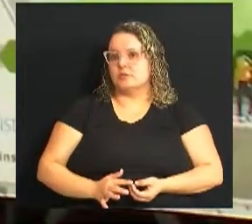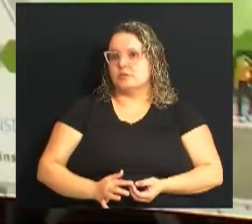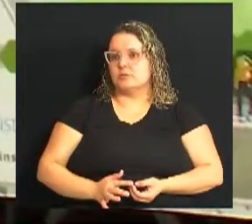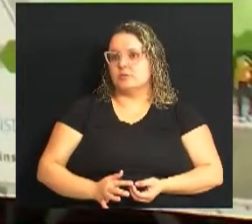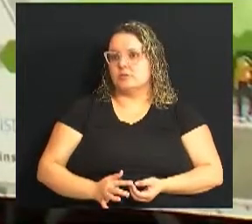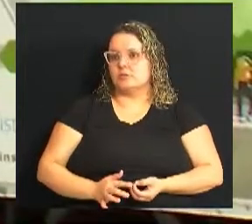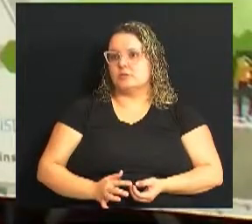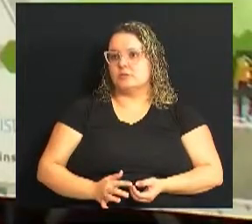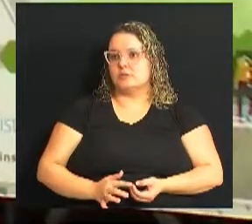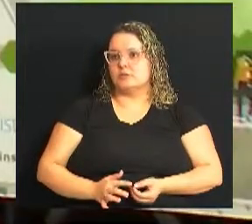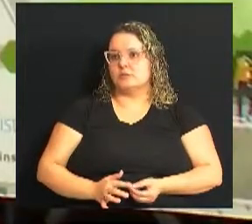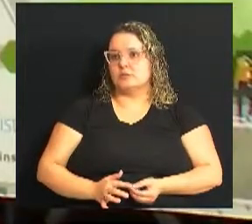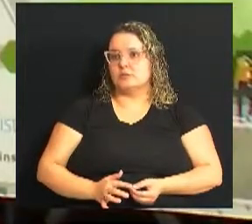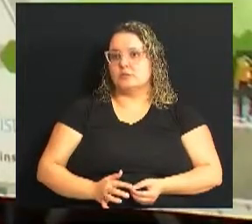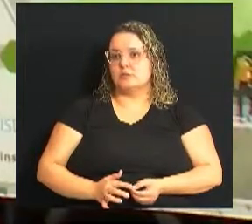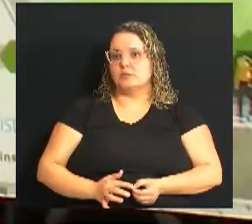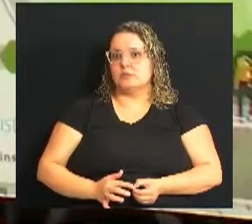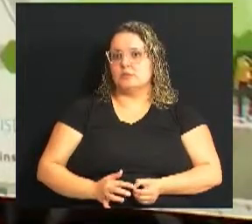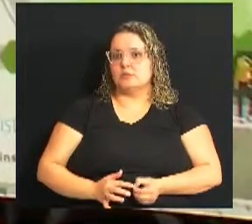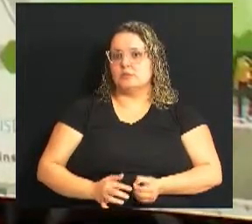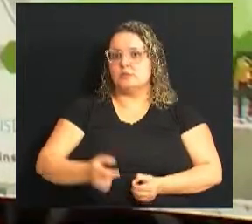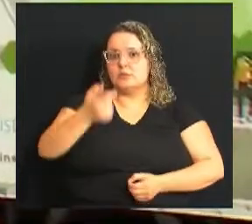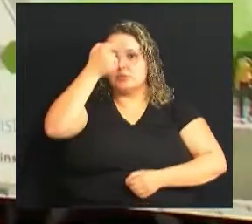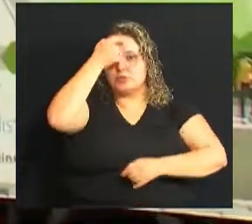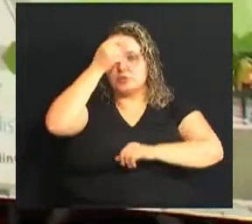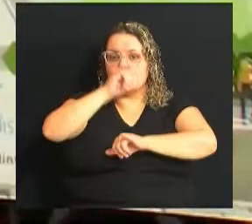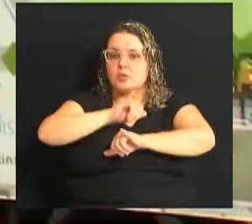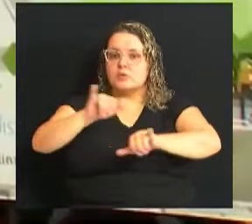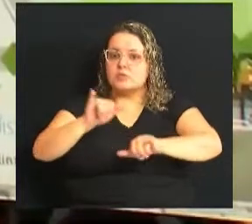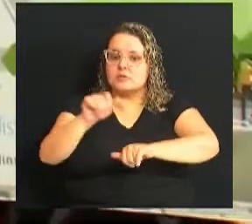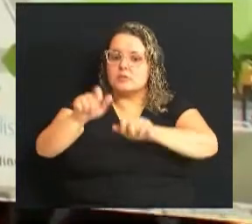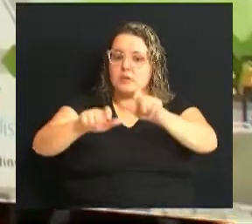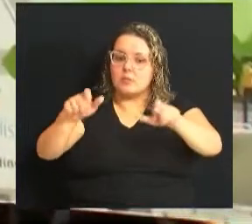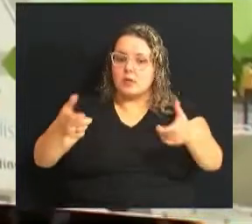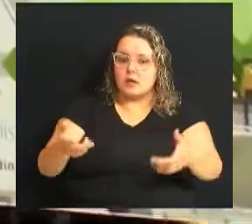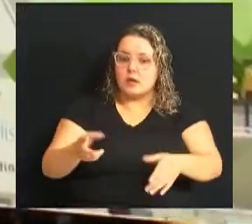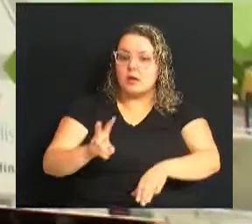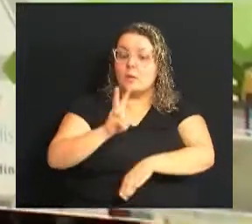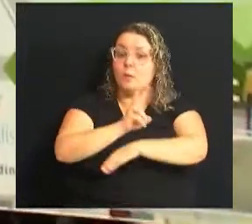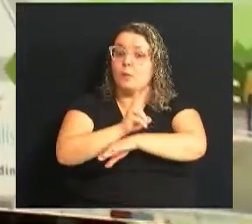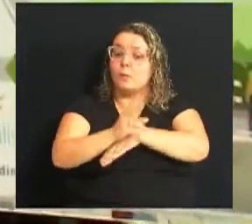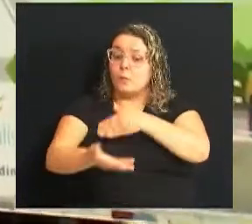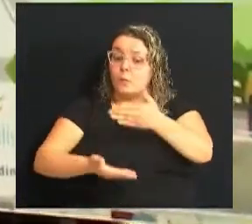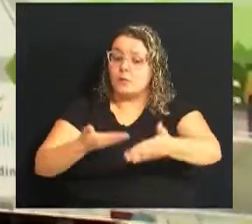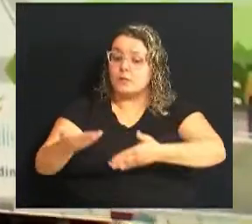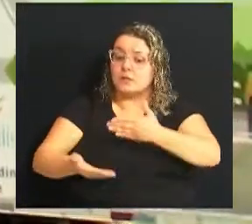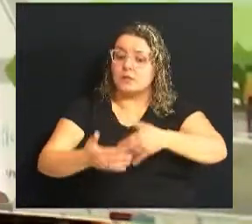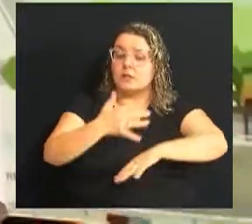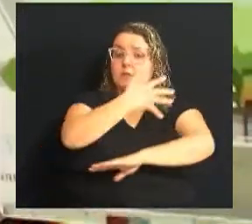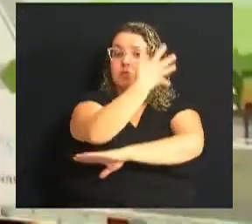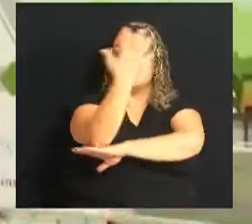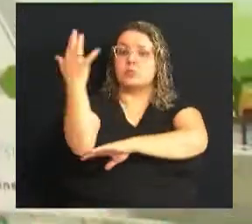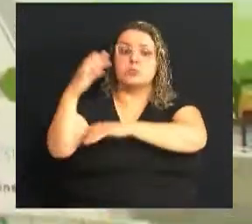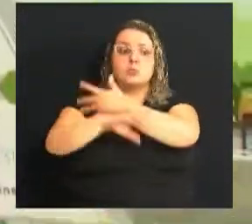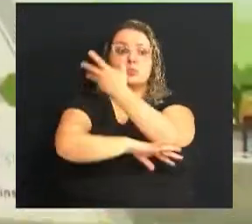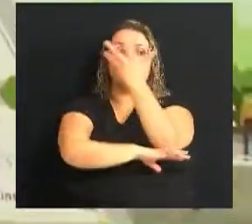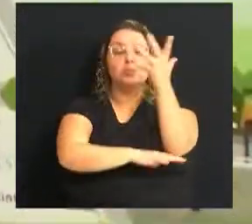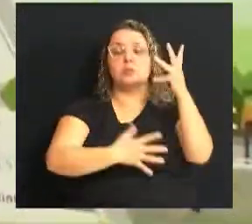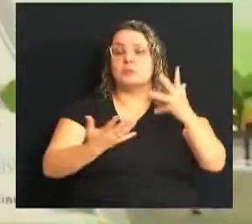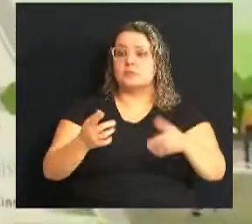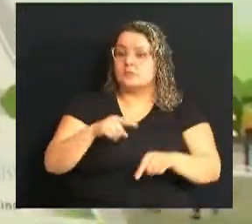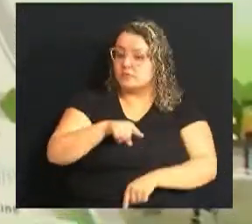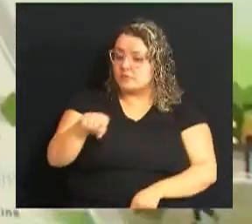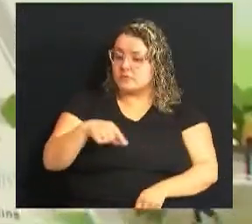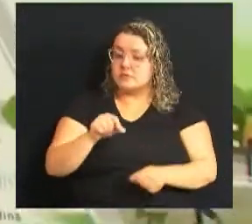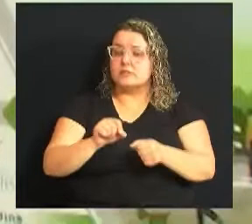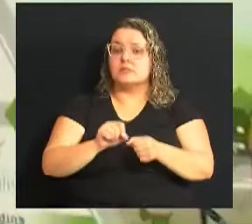de conscientização para plantar árvore, preservar o meio ambiente, que vocês têm feito isso, né, secretário?